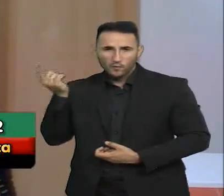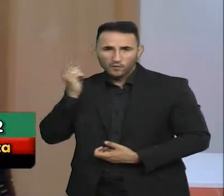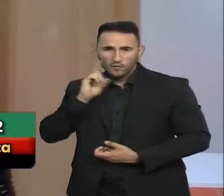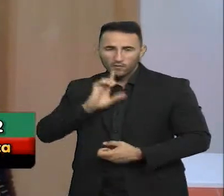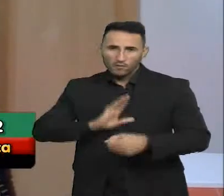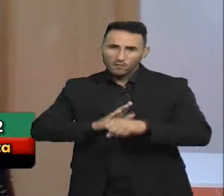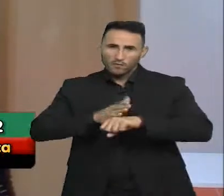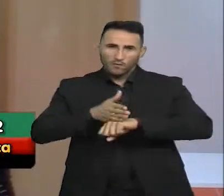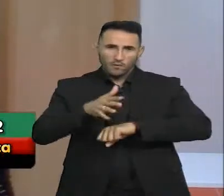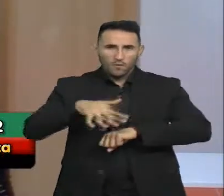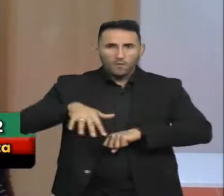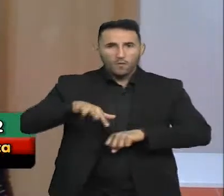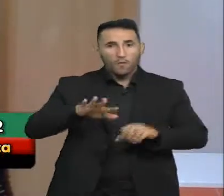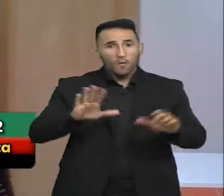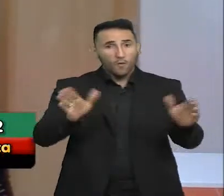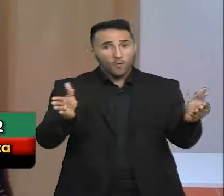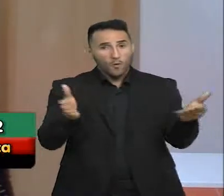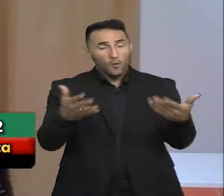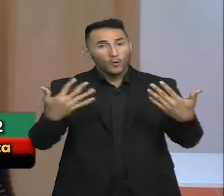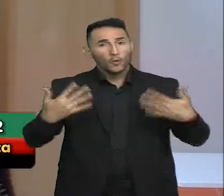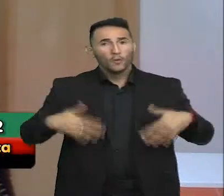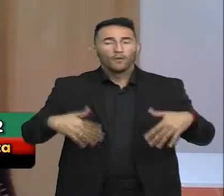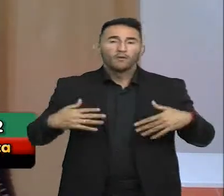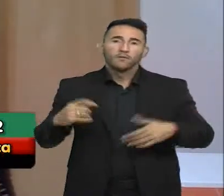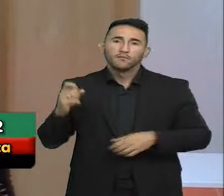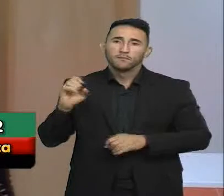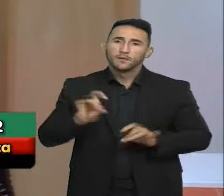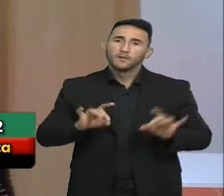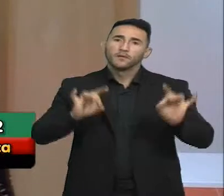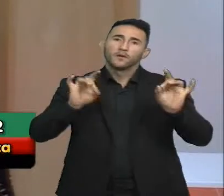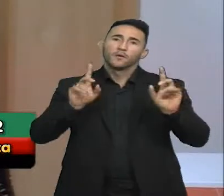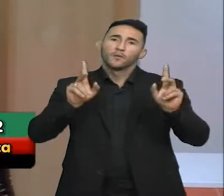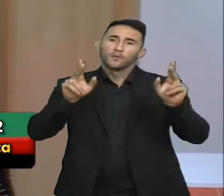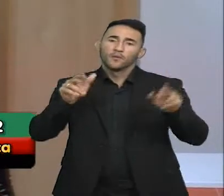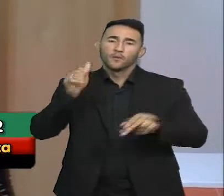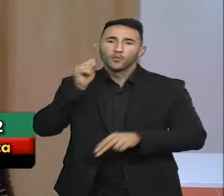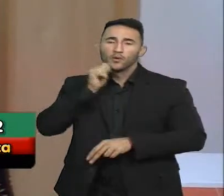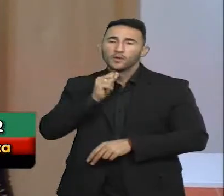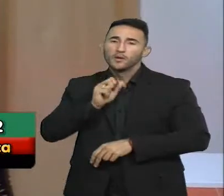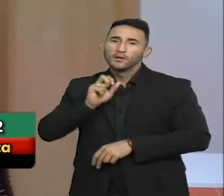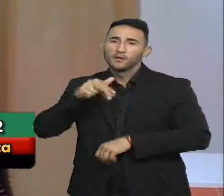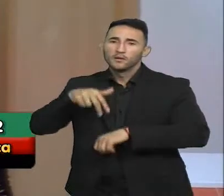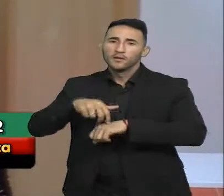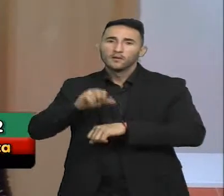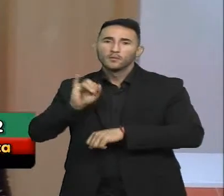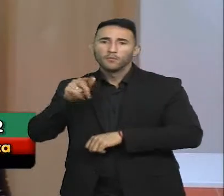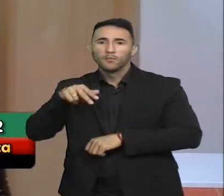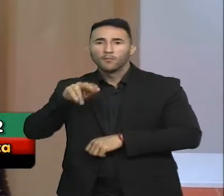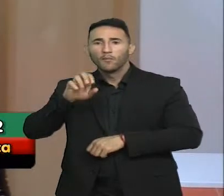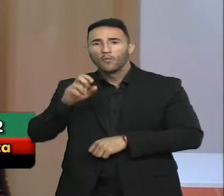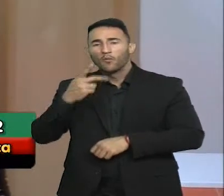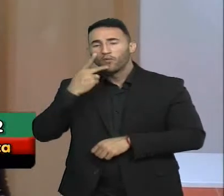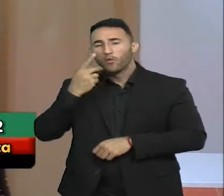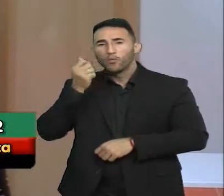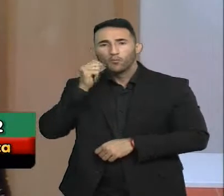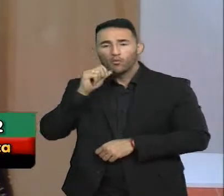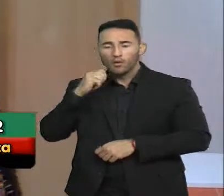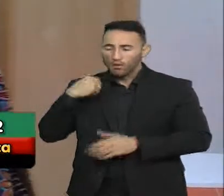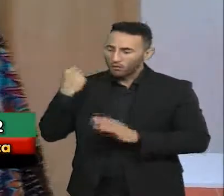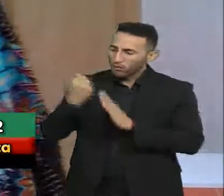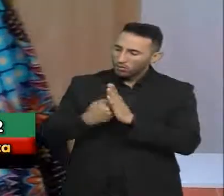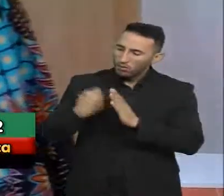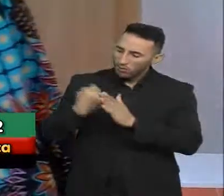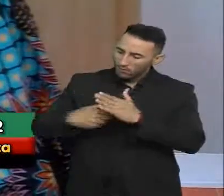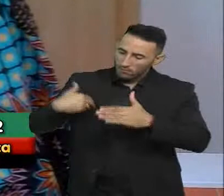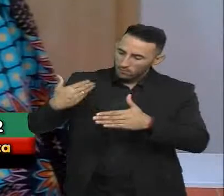de hoje, né, Rosa? Especialmente, como a própria Simone já falou, as mulheres que trazem essa trajetória no